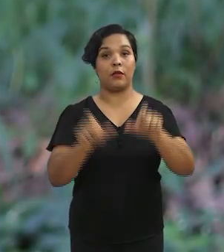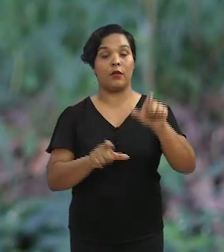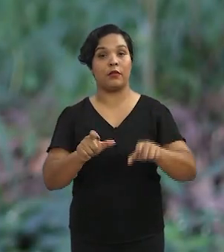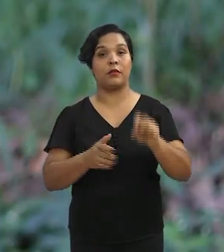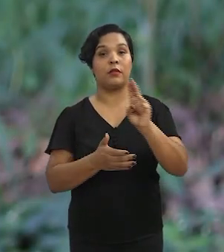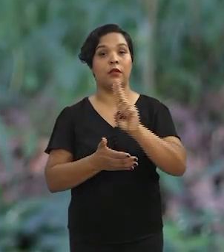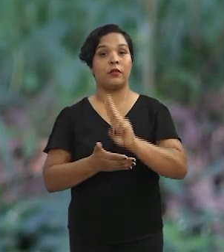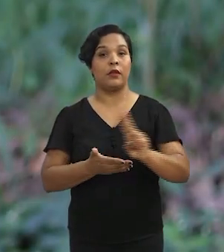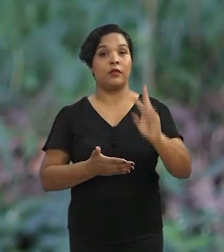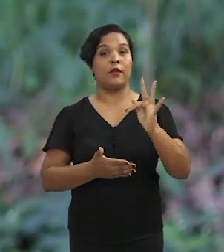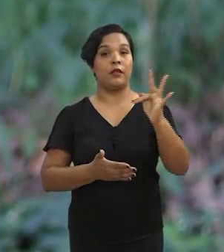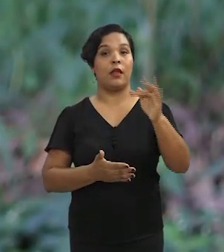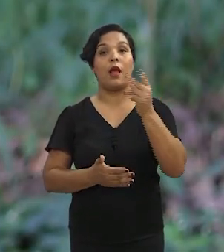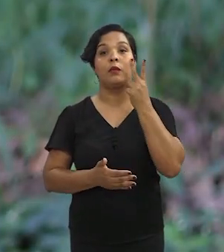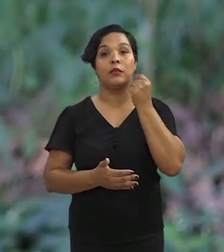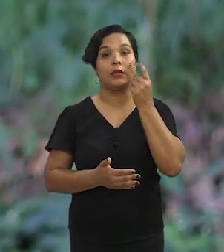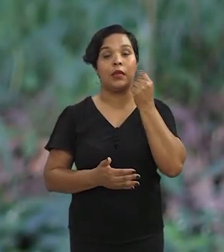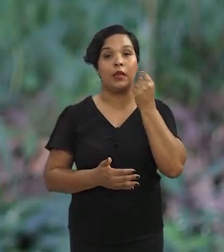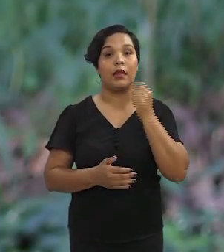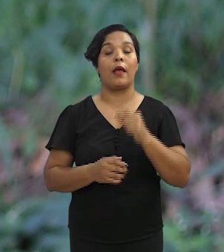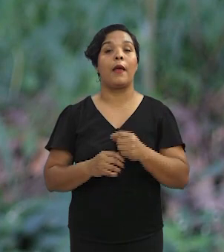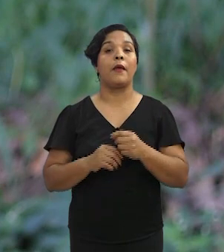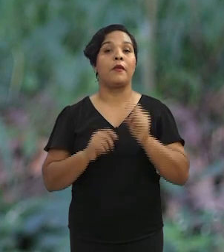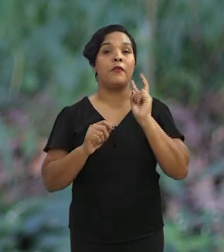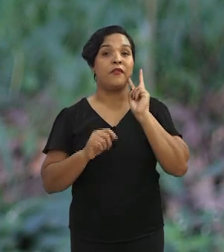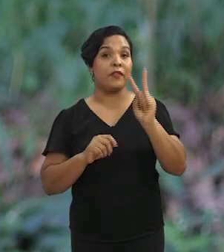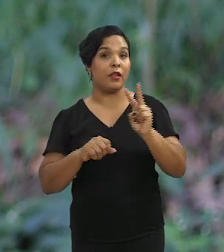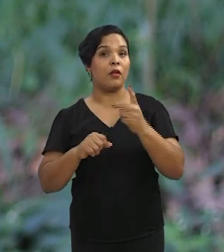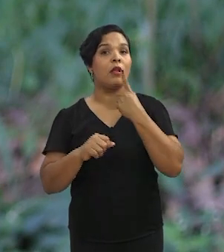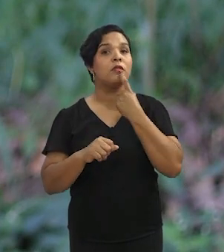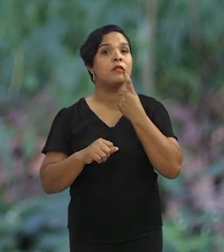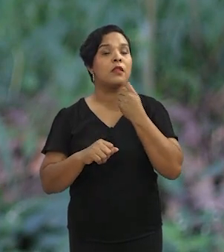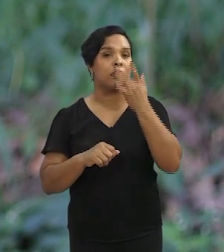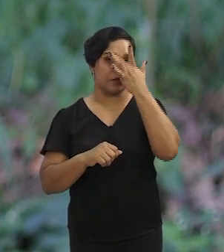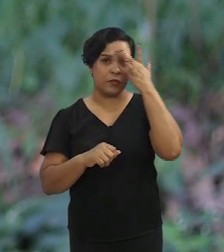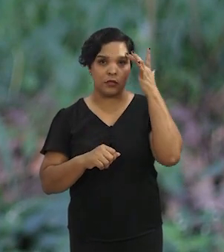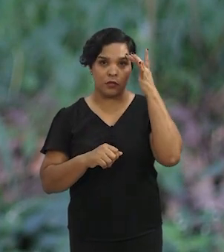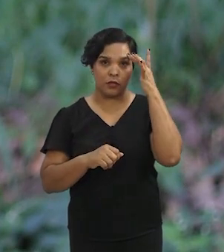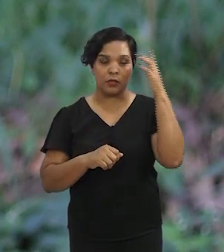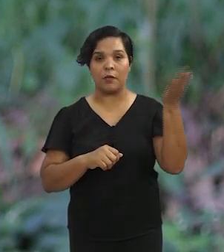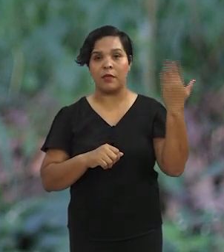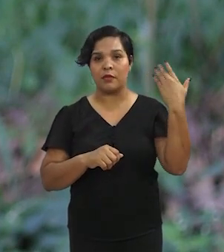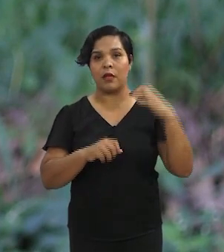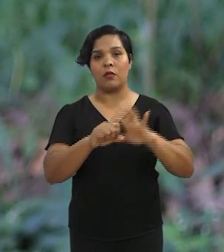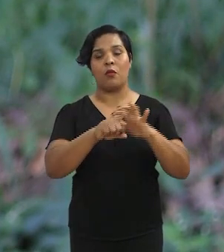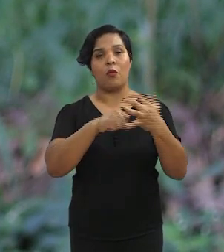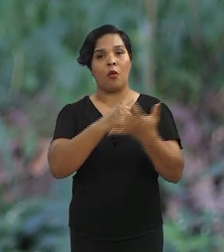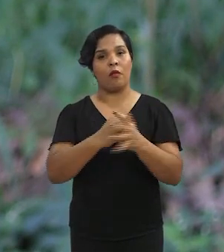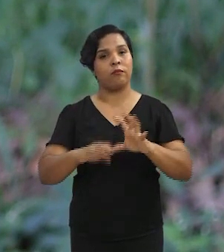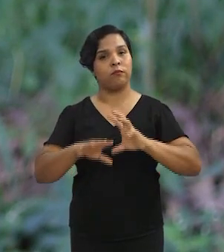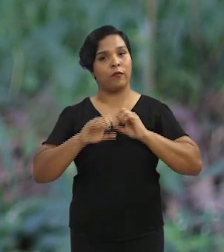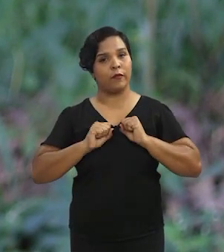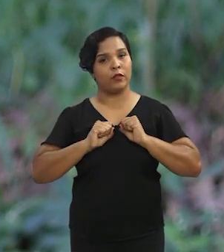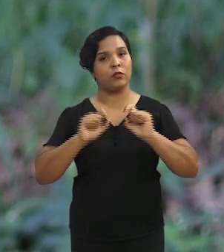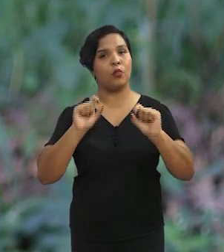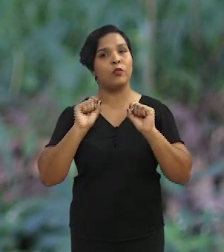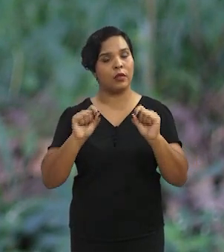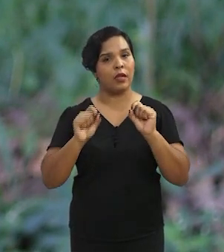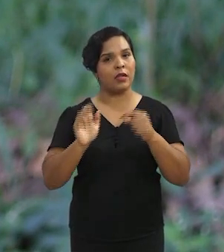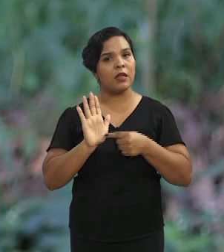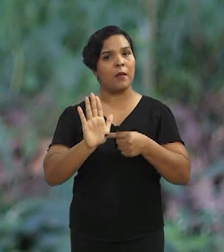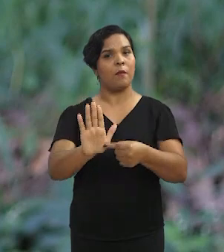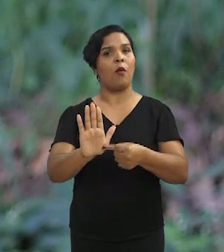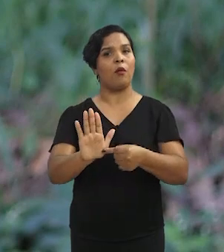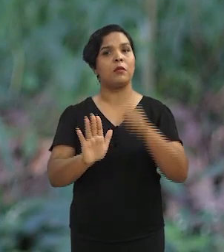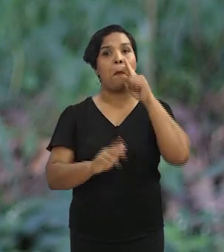Pesquisadores da Universidade Federal do Ceará identificaram no sangue de pessoas que foram diagnosticadas com Covid-19 marcadores